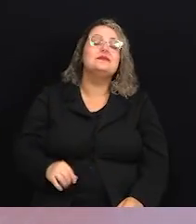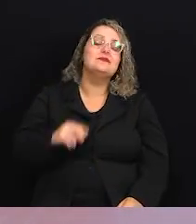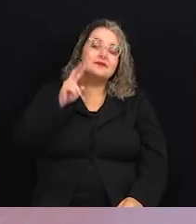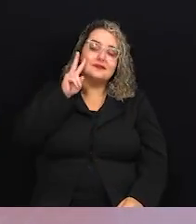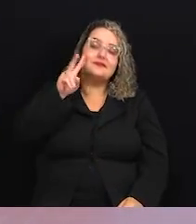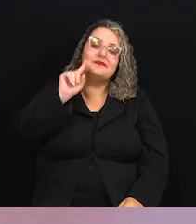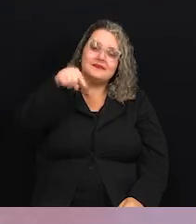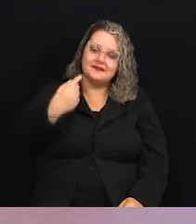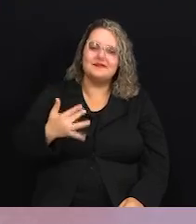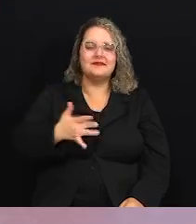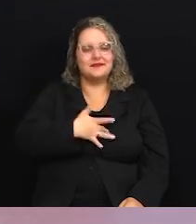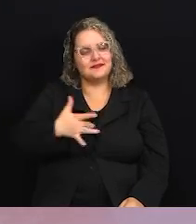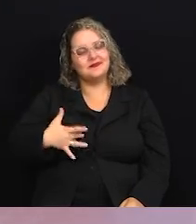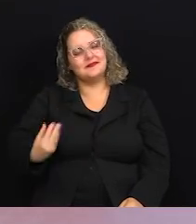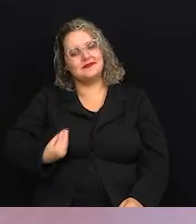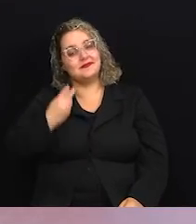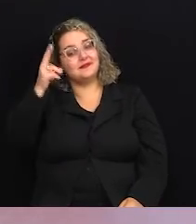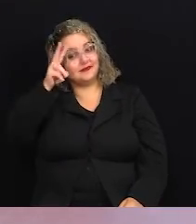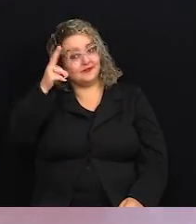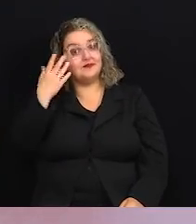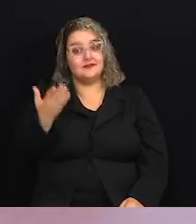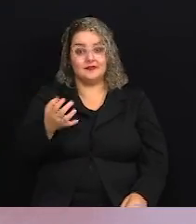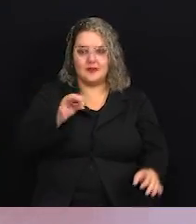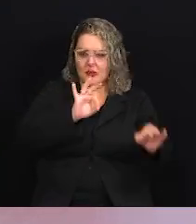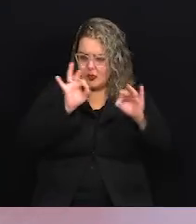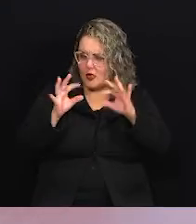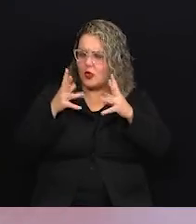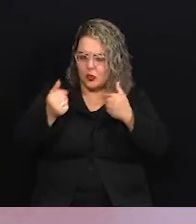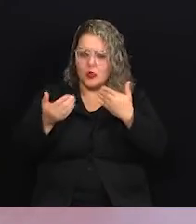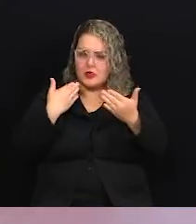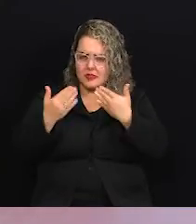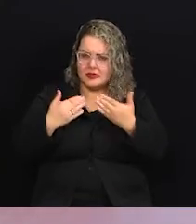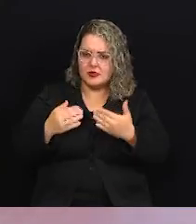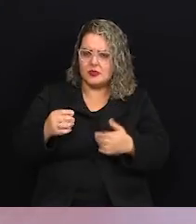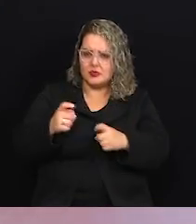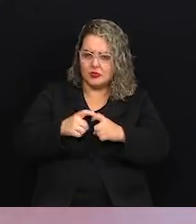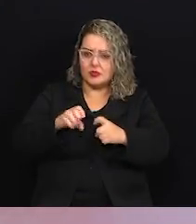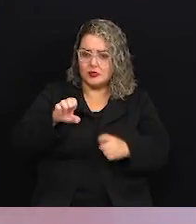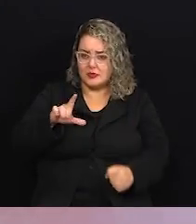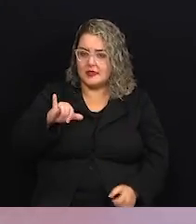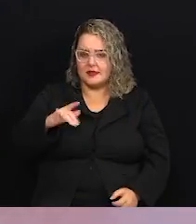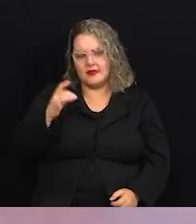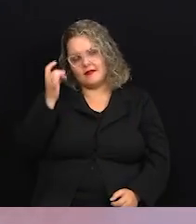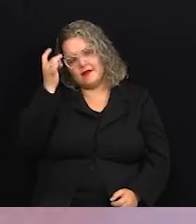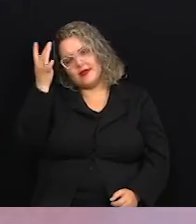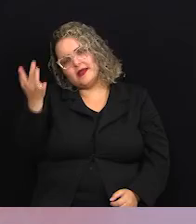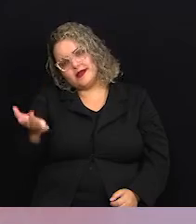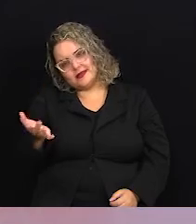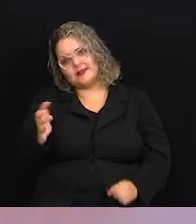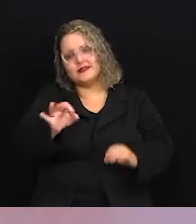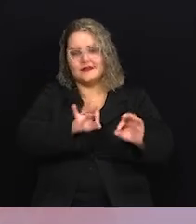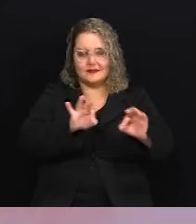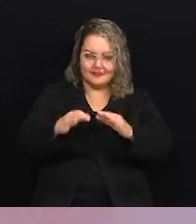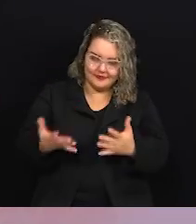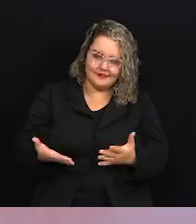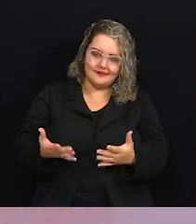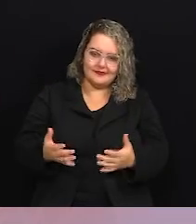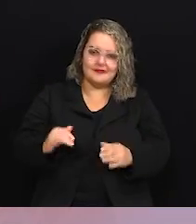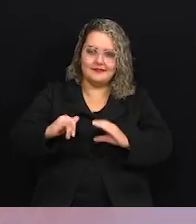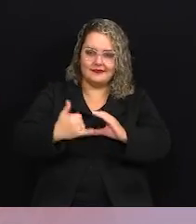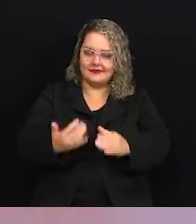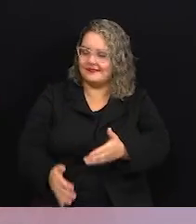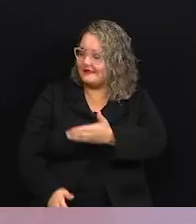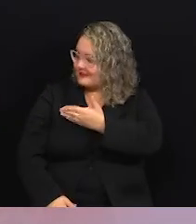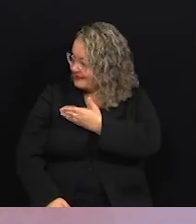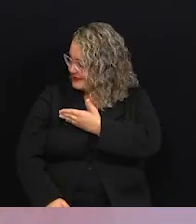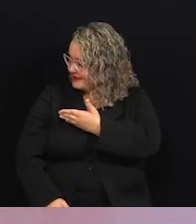se vê na próxima edição do Saúde é Vida. E lembrando, quer rever toda essa conversa com o doutor Eli é muito fácil. Esse programa está disponível